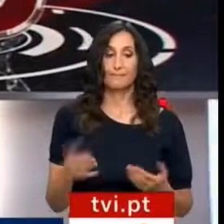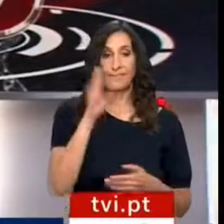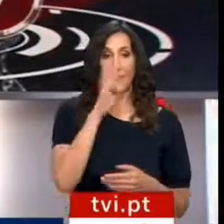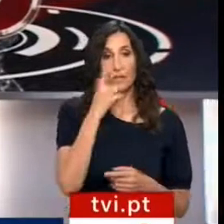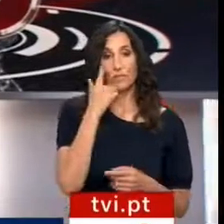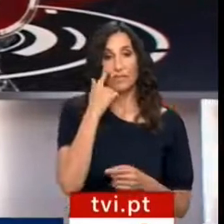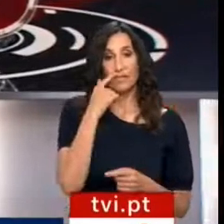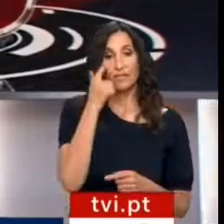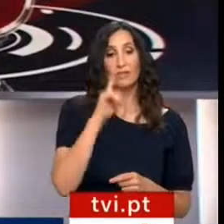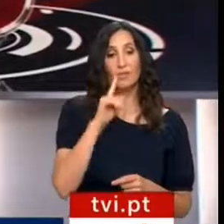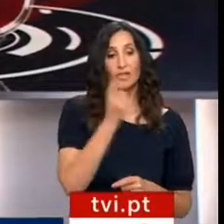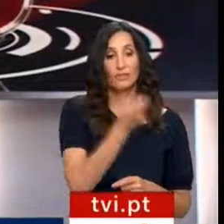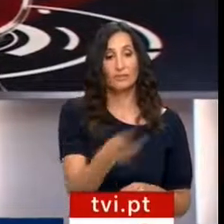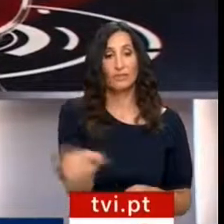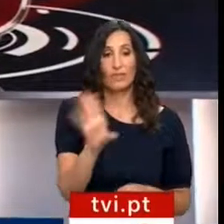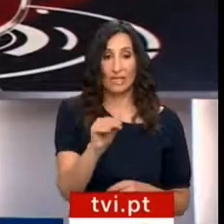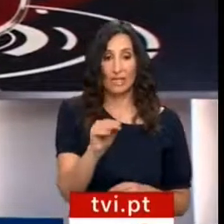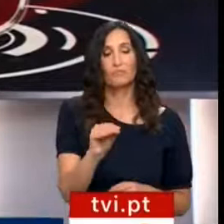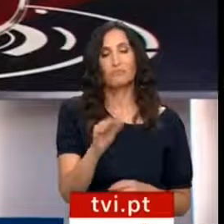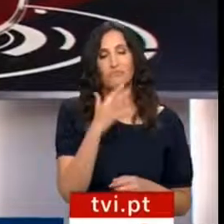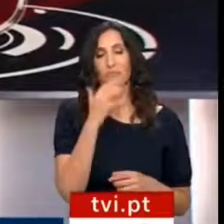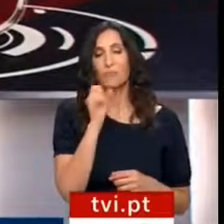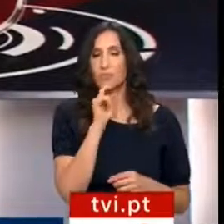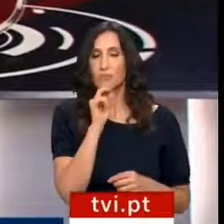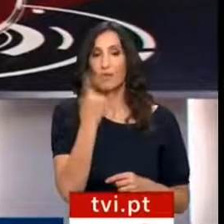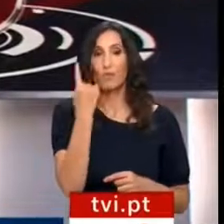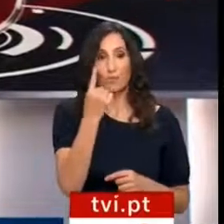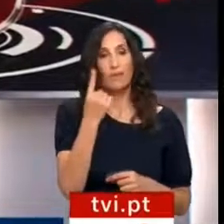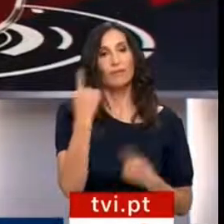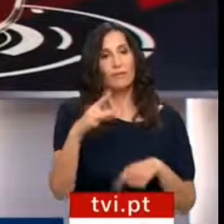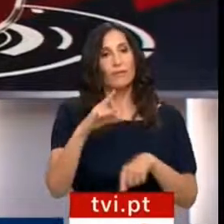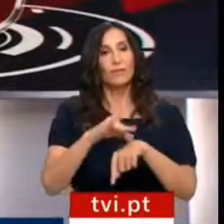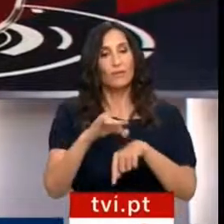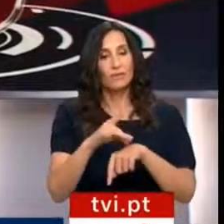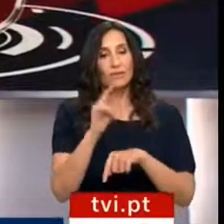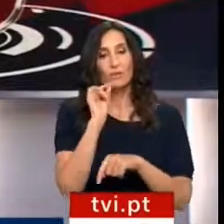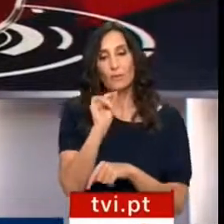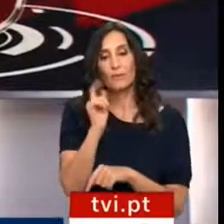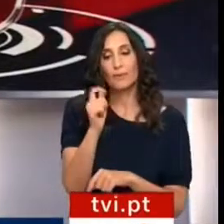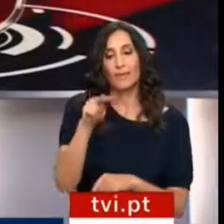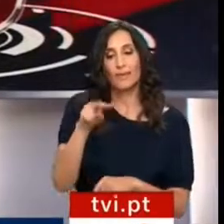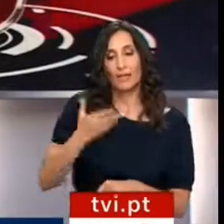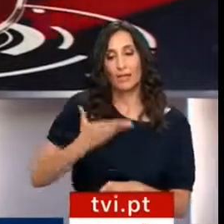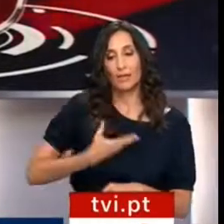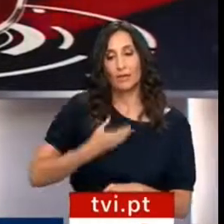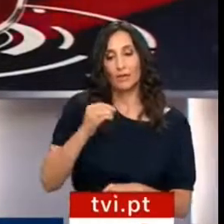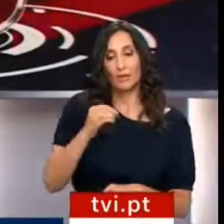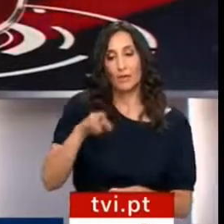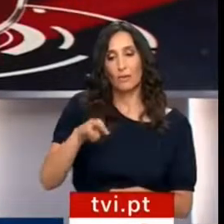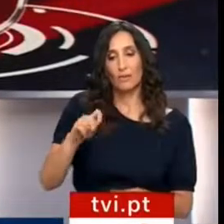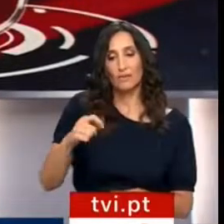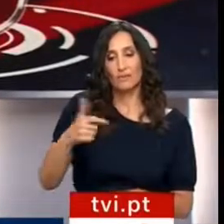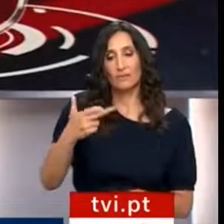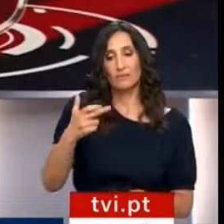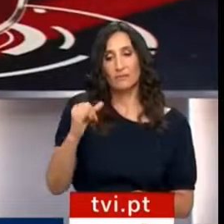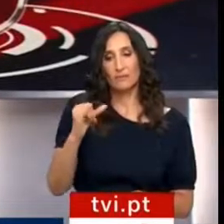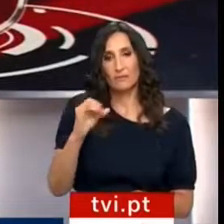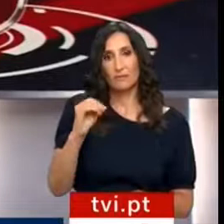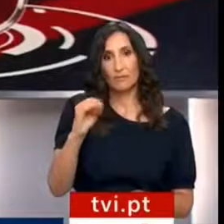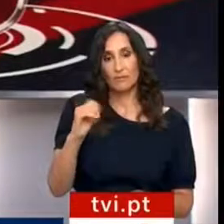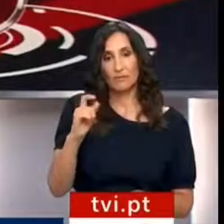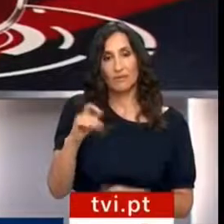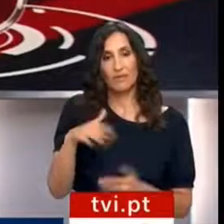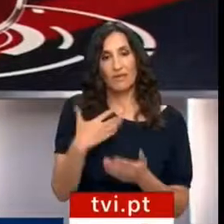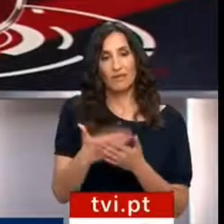Se conhece 10 mulheres, é possível que uma tenha endometriose. É uma doença que afeta o sistema reprodutor feminino, mas para a qual ainda falta